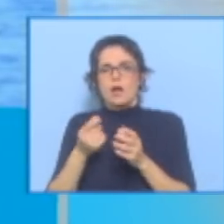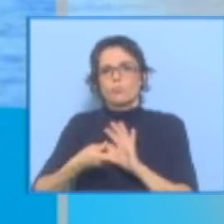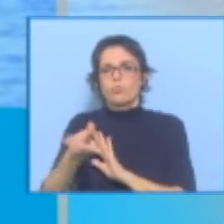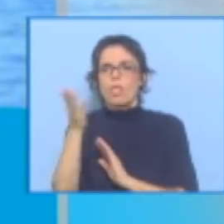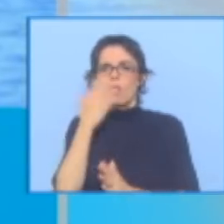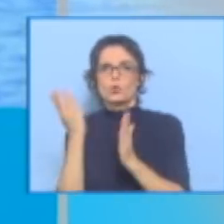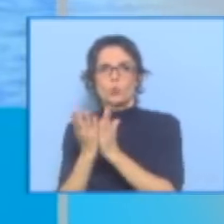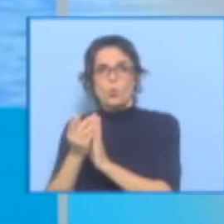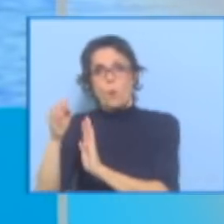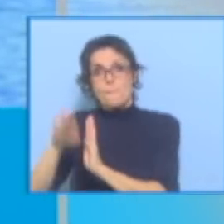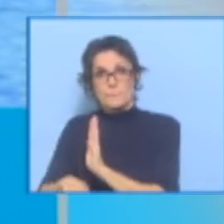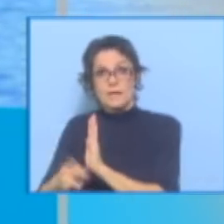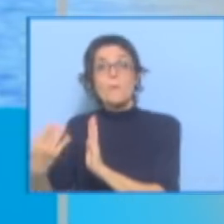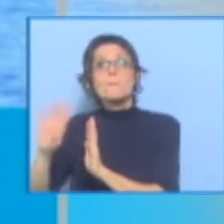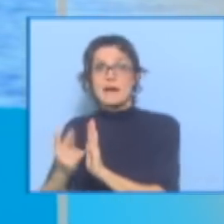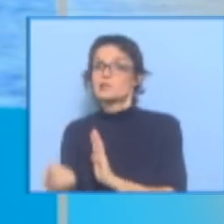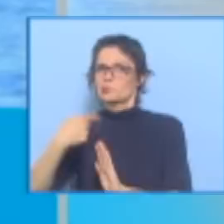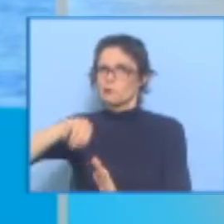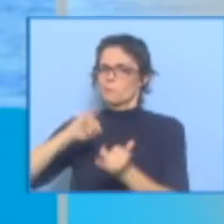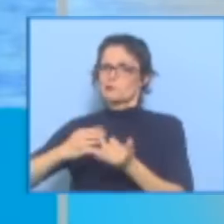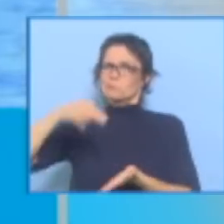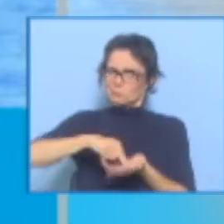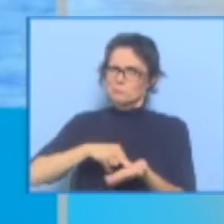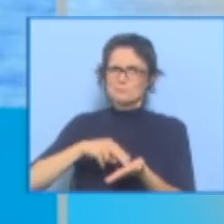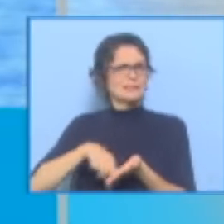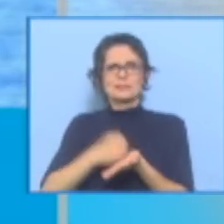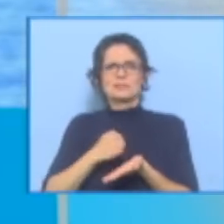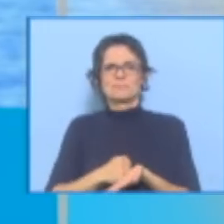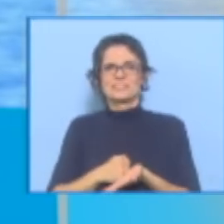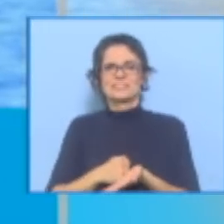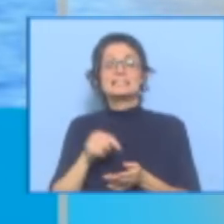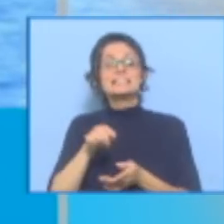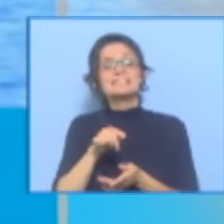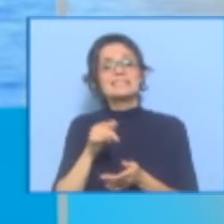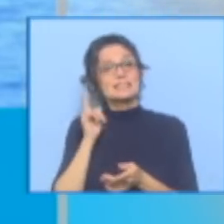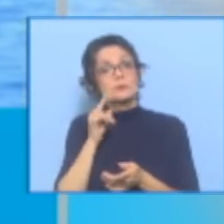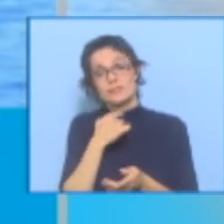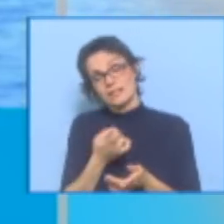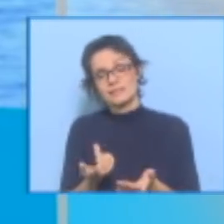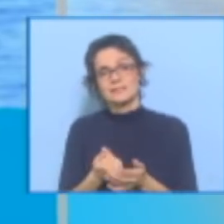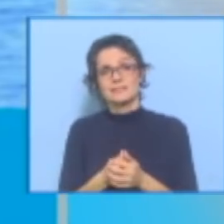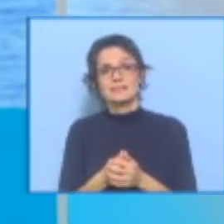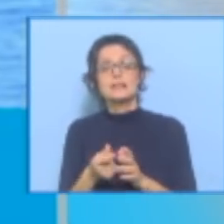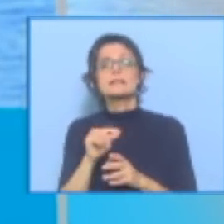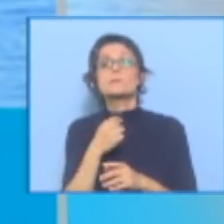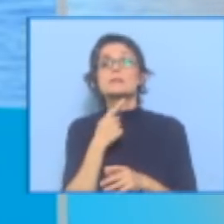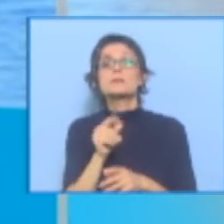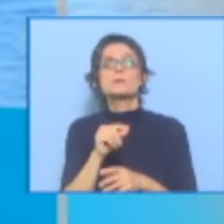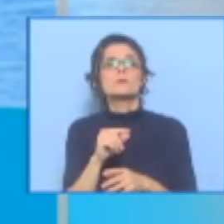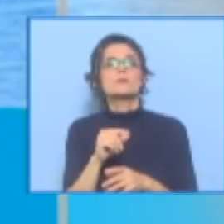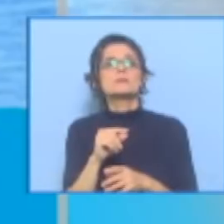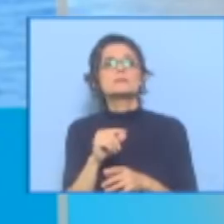existimos. E acho que isso também é importante. Deixe-me só acrescentar um aspecto que me lembrei também da Associação de Estudantes, que é muito